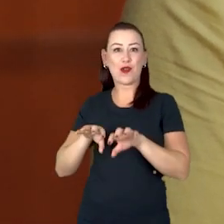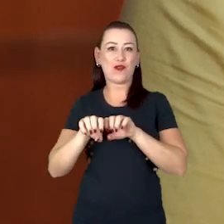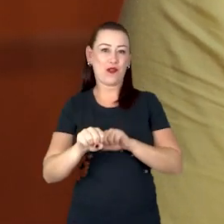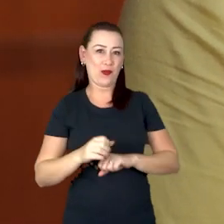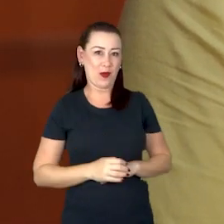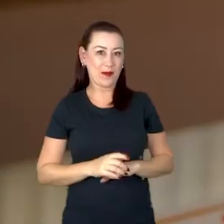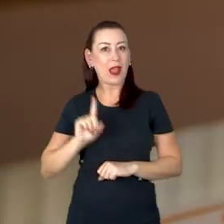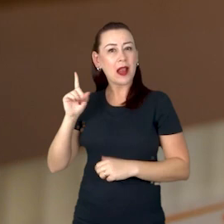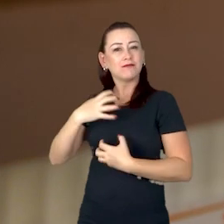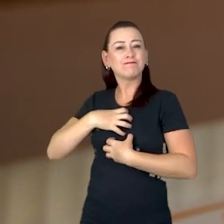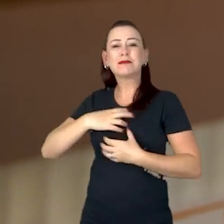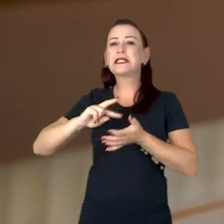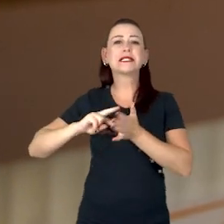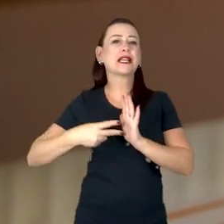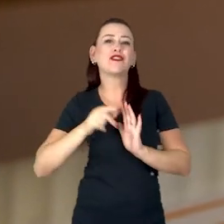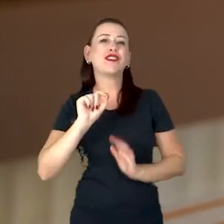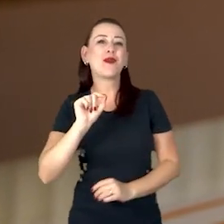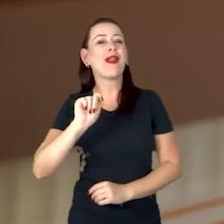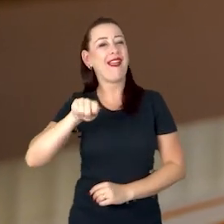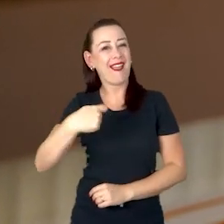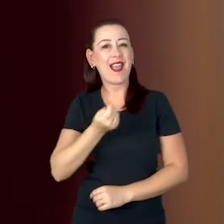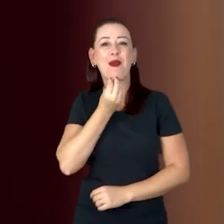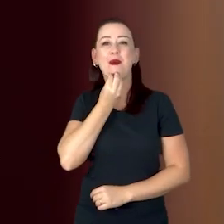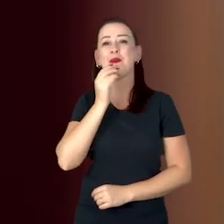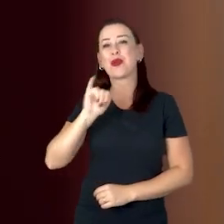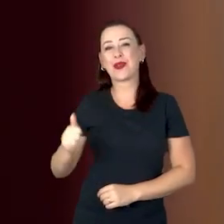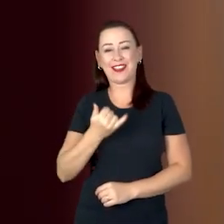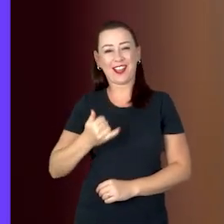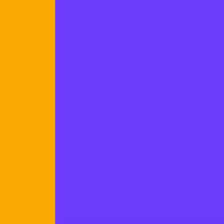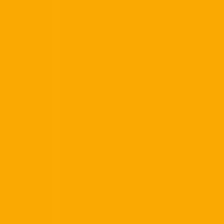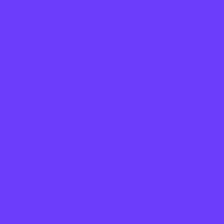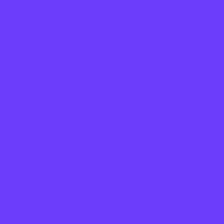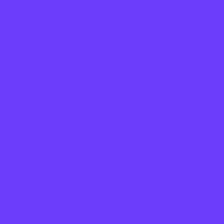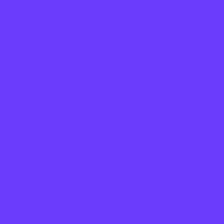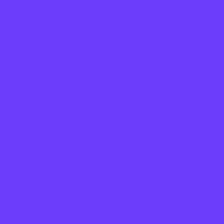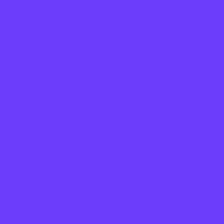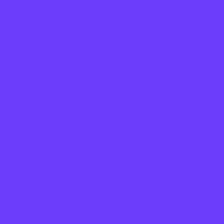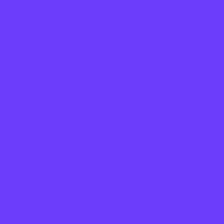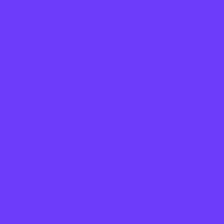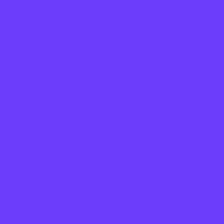pelo Trilhas de Futuro. Se eu tiver que resumir o Trilhas em uma palavra, seria oportunidade.